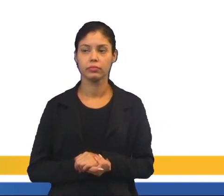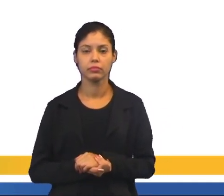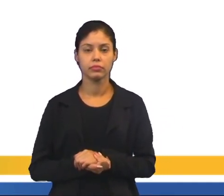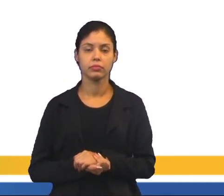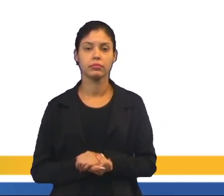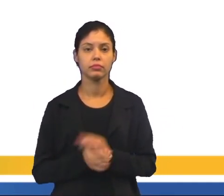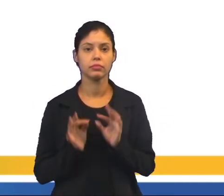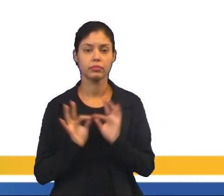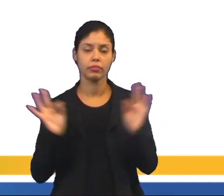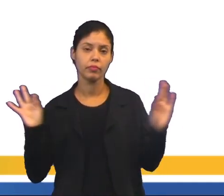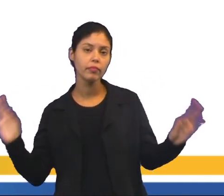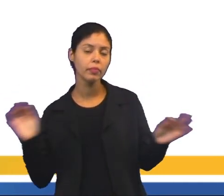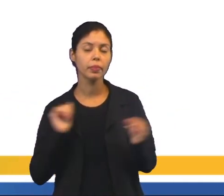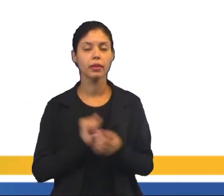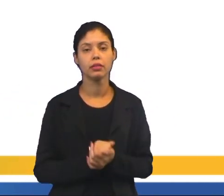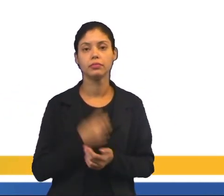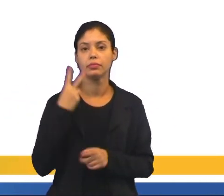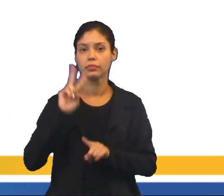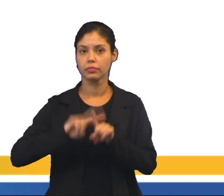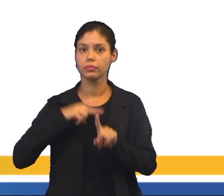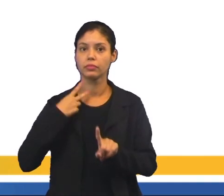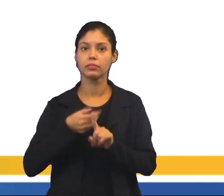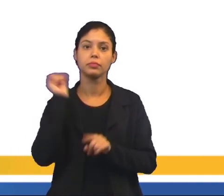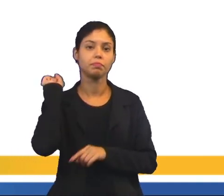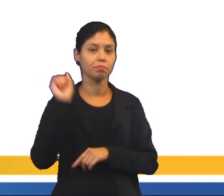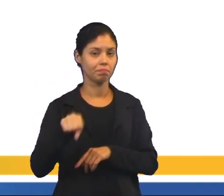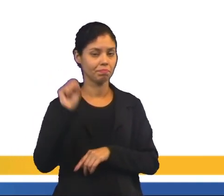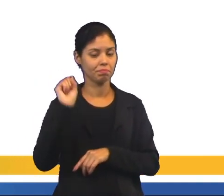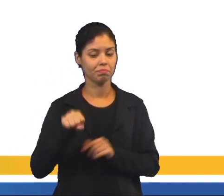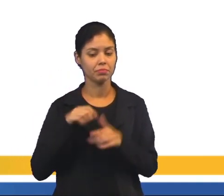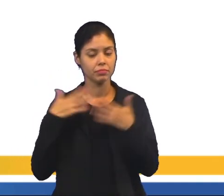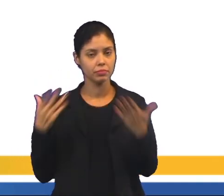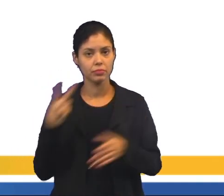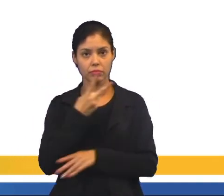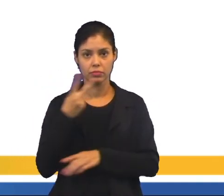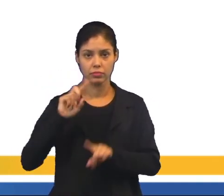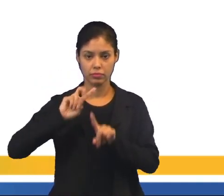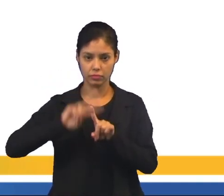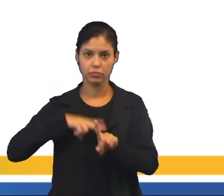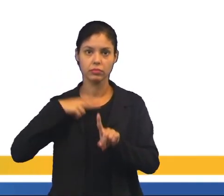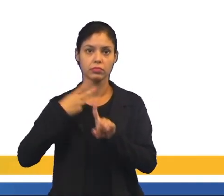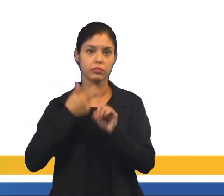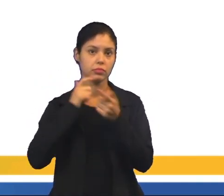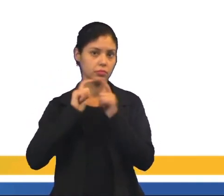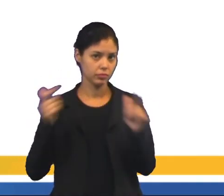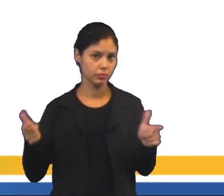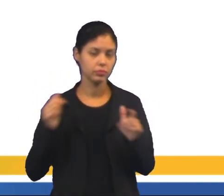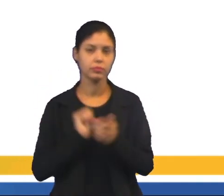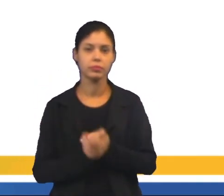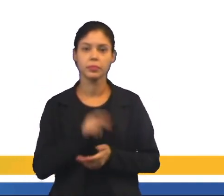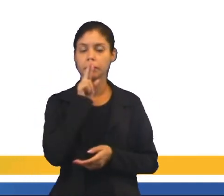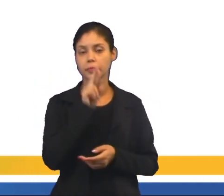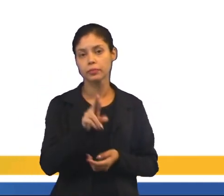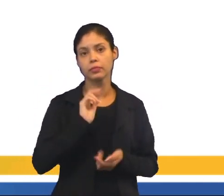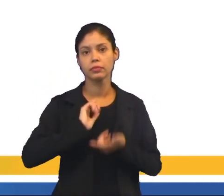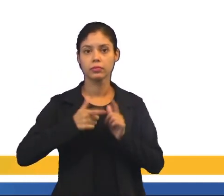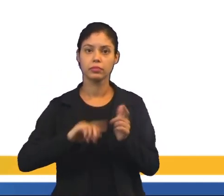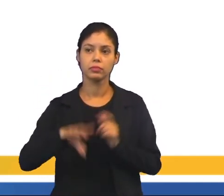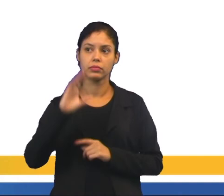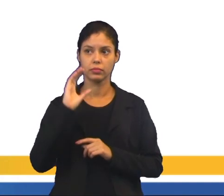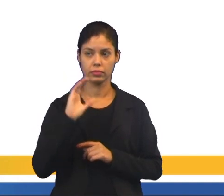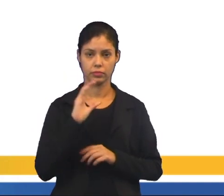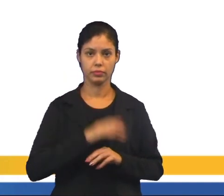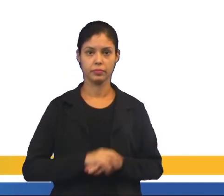A medida do perímetro será 2 vezes maior? Sim, será 2 vezes maior. Então, a nossa resposta já é